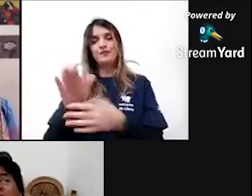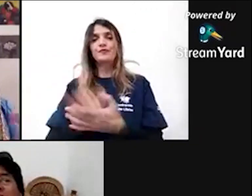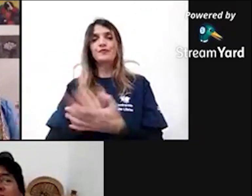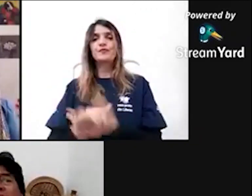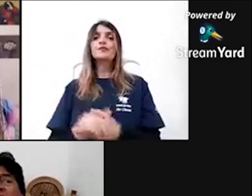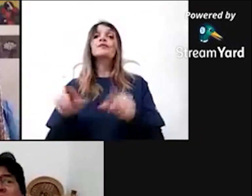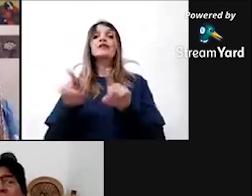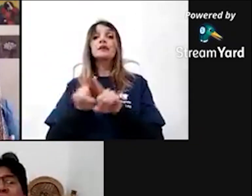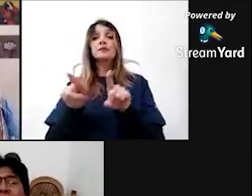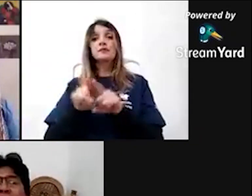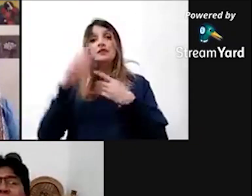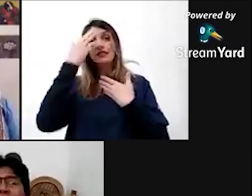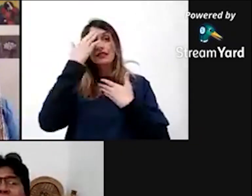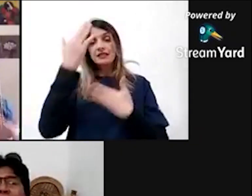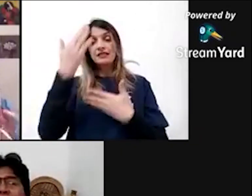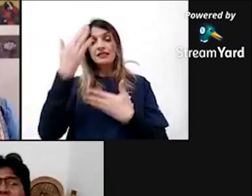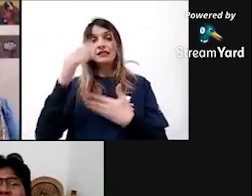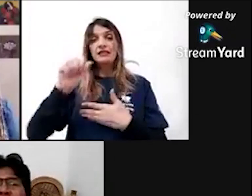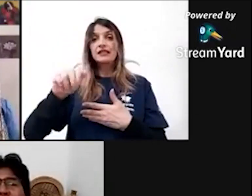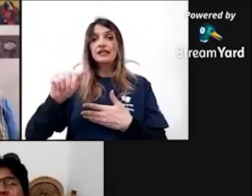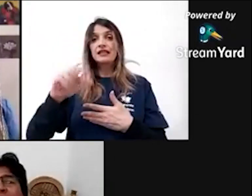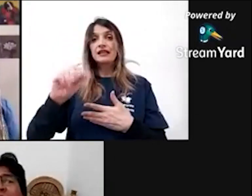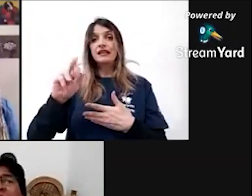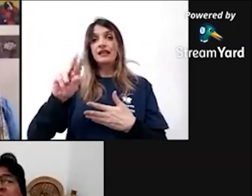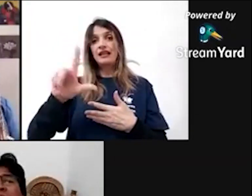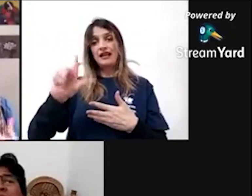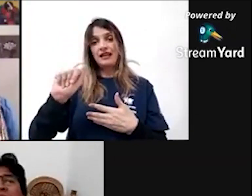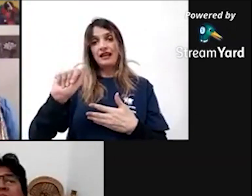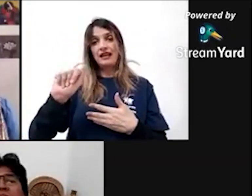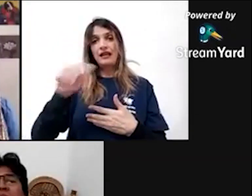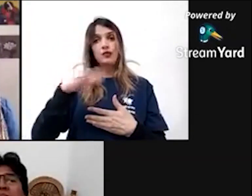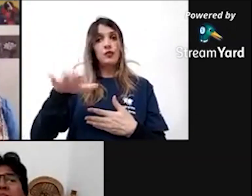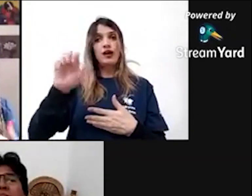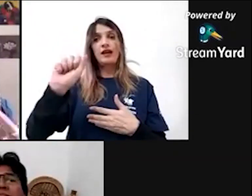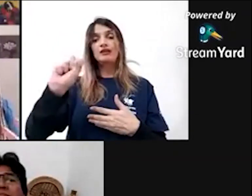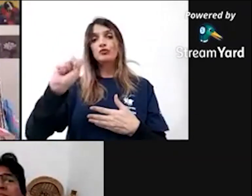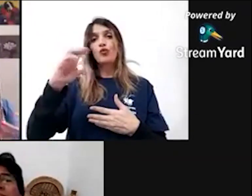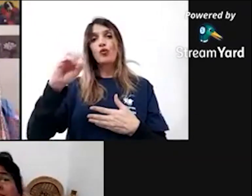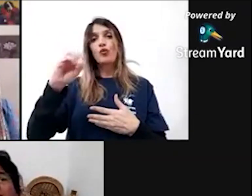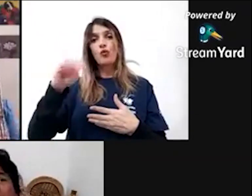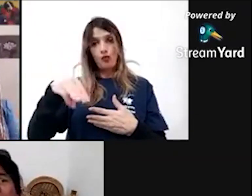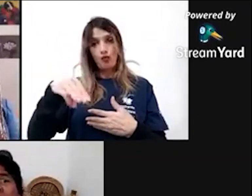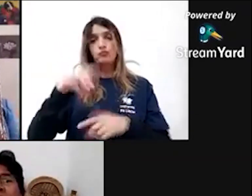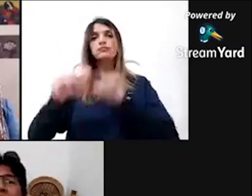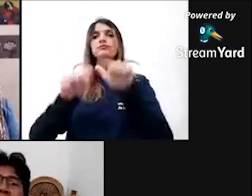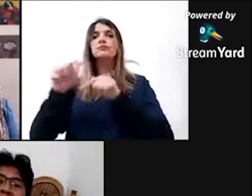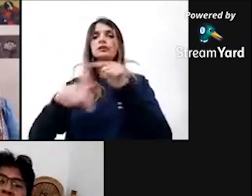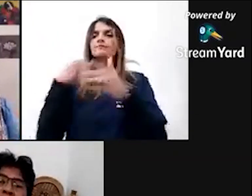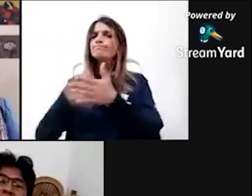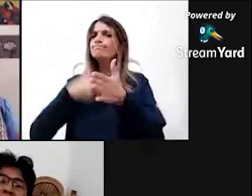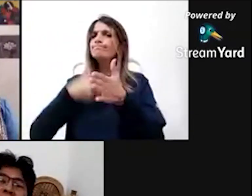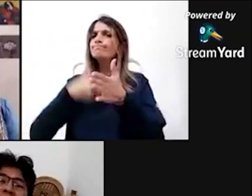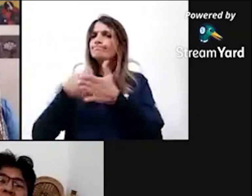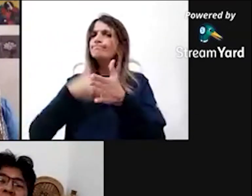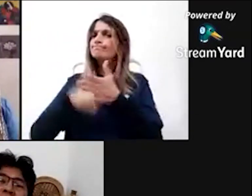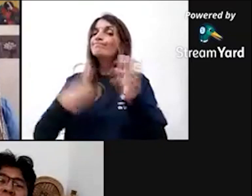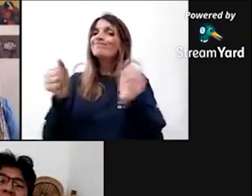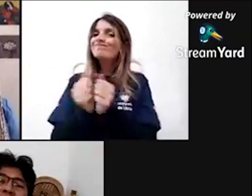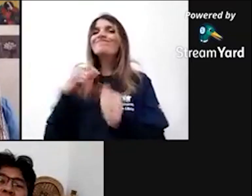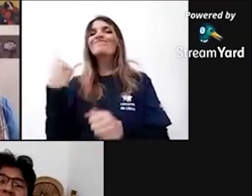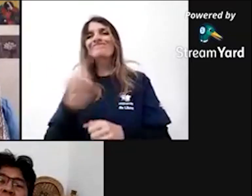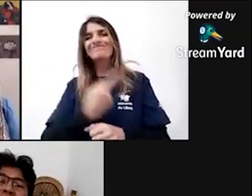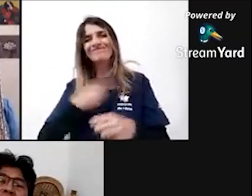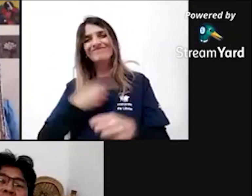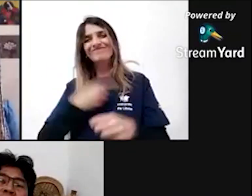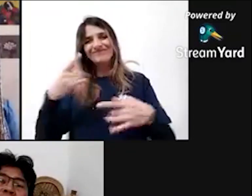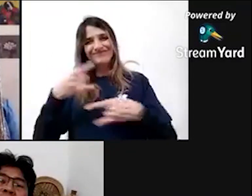agradecendo a Ana Carla da Ascom e toda a Ascom, que tem trabalhado arduamente com a gente nas lives